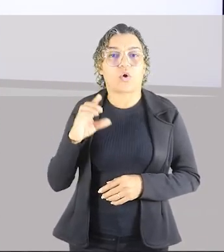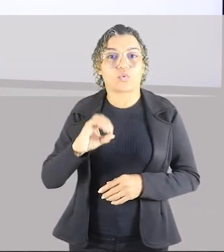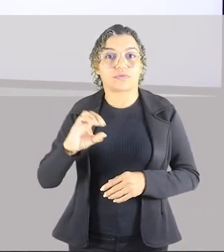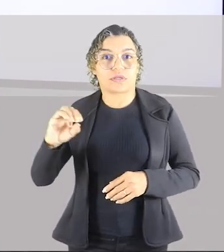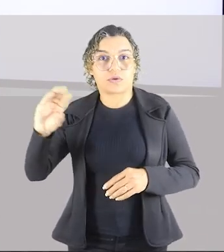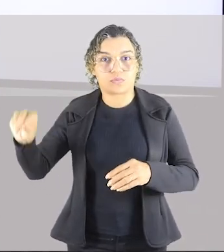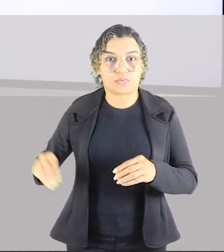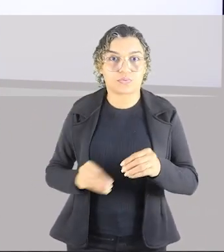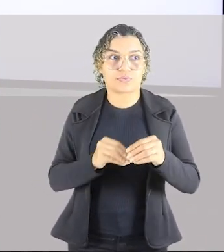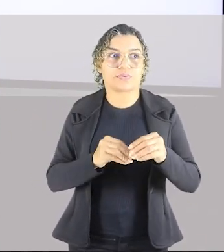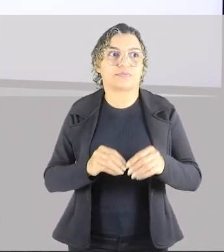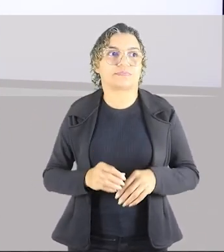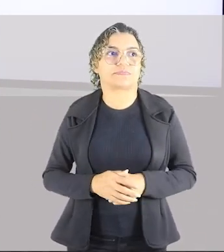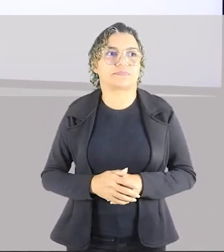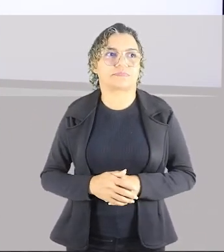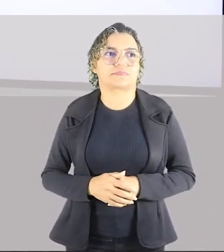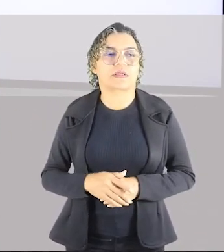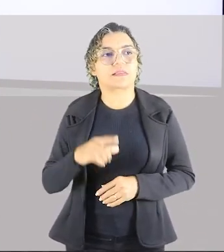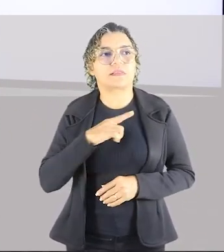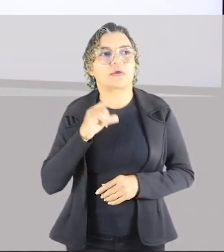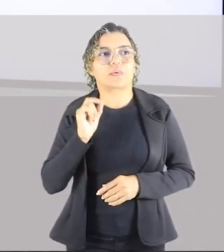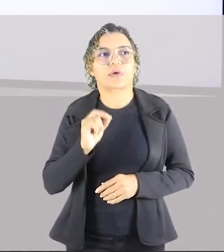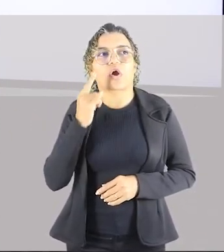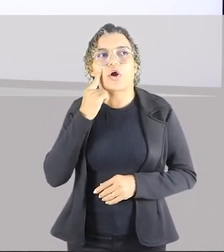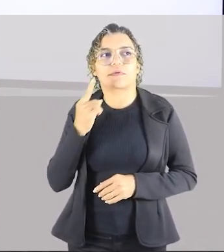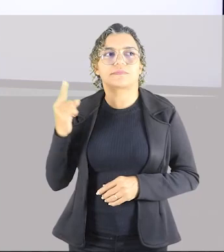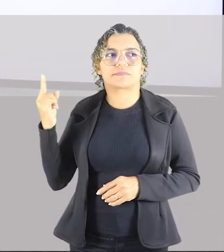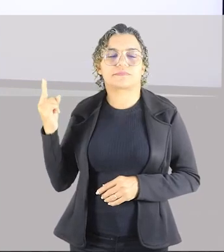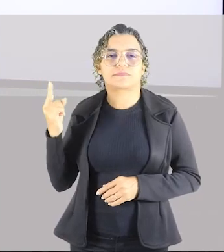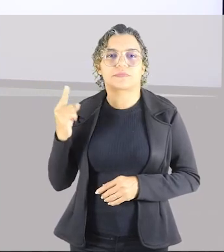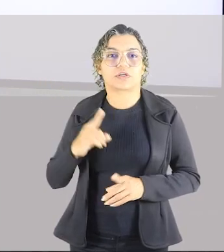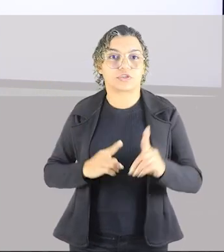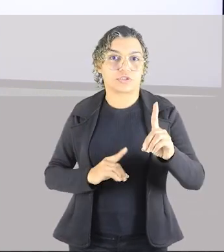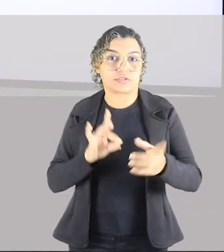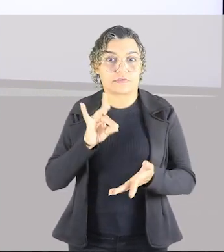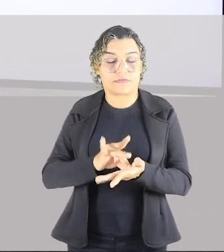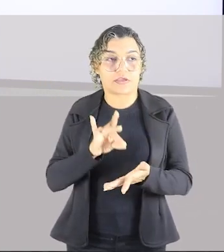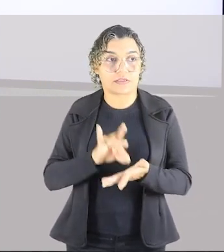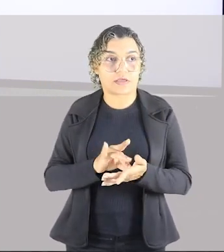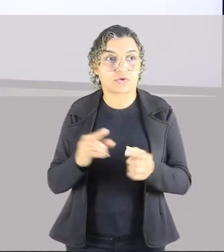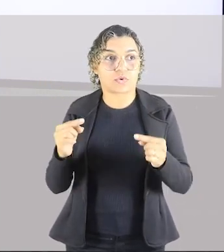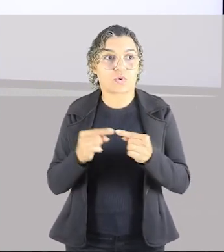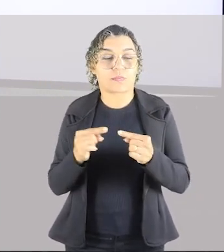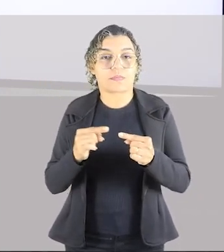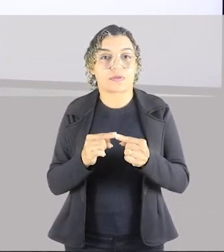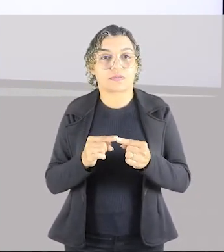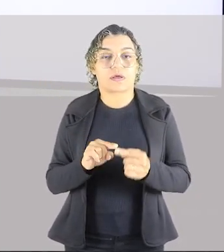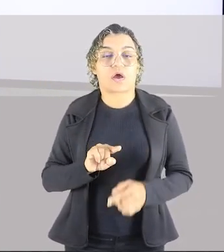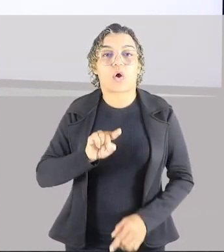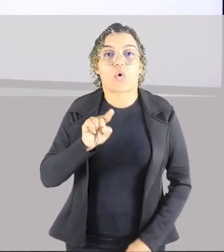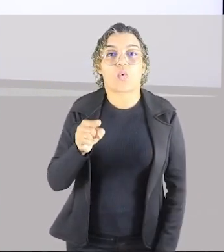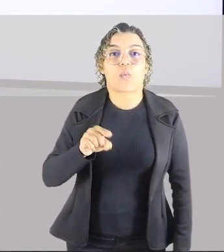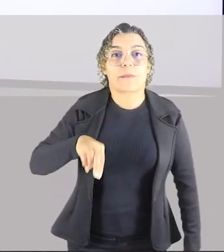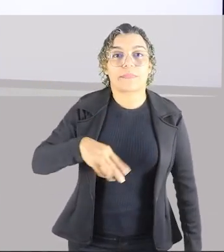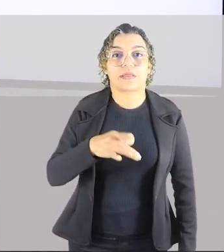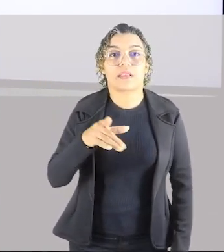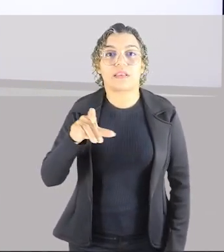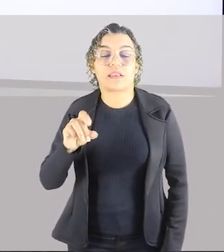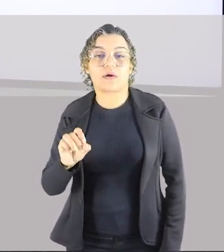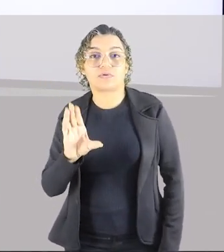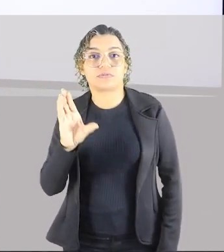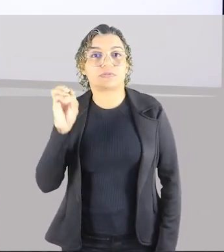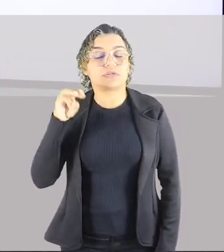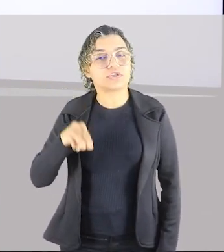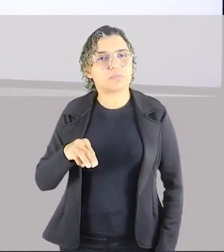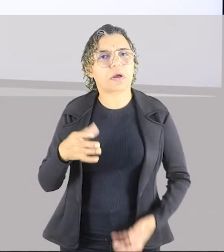5. Então, eu tenho a distância real equivalente a 1 milhão de centímetros, mas eu quero a resposta